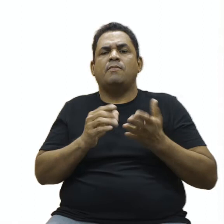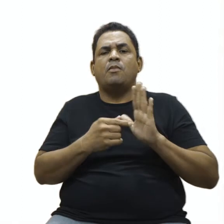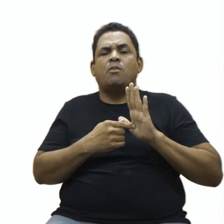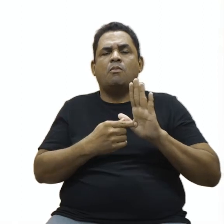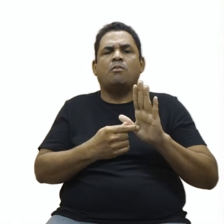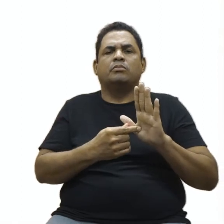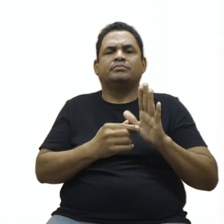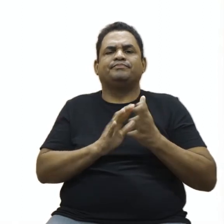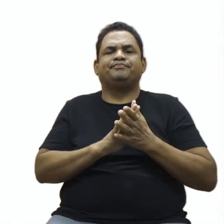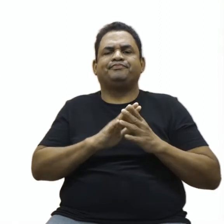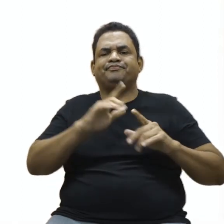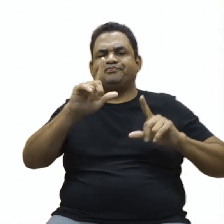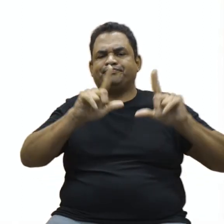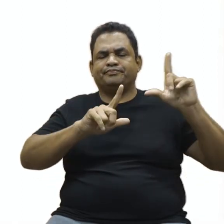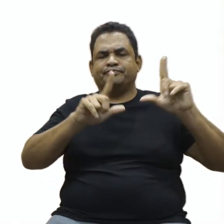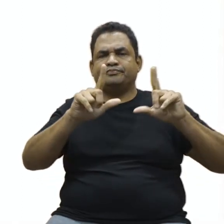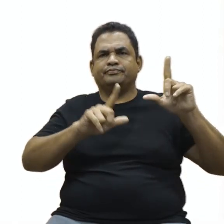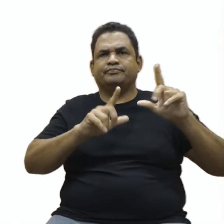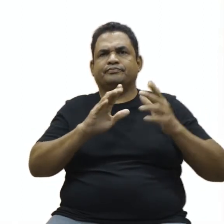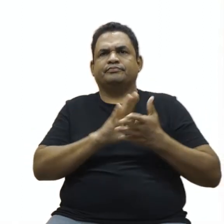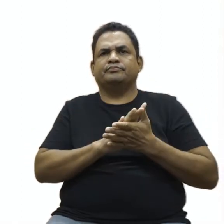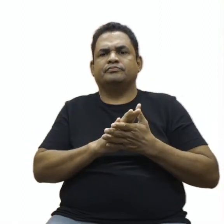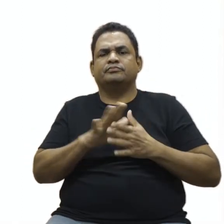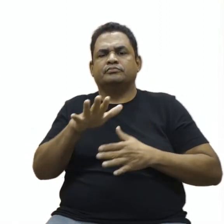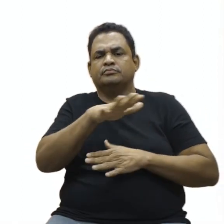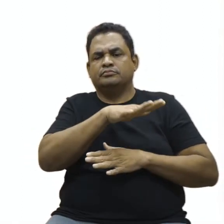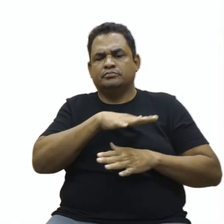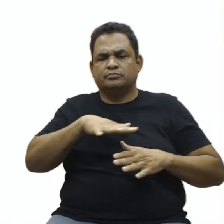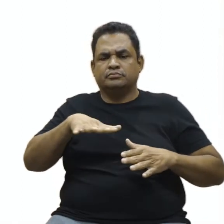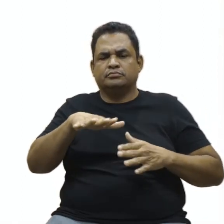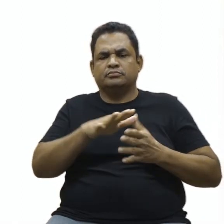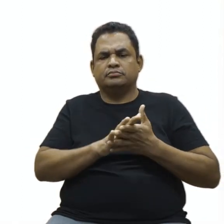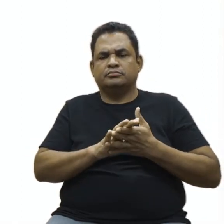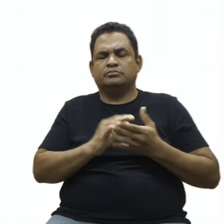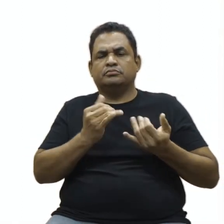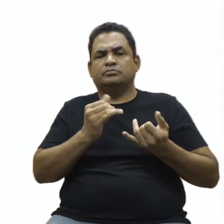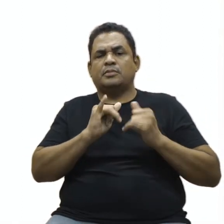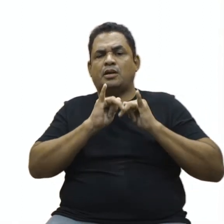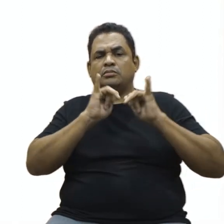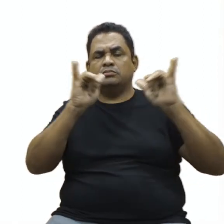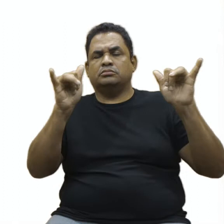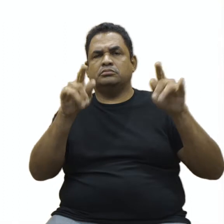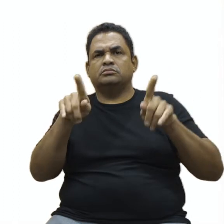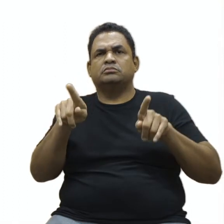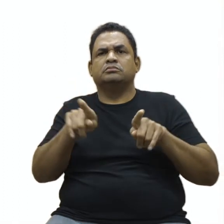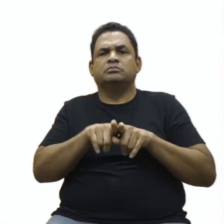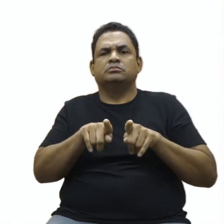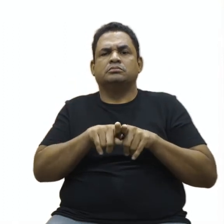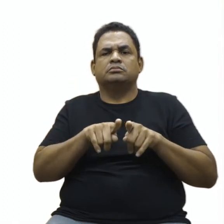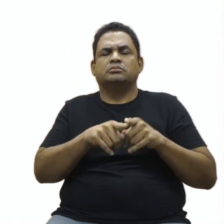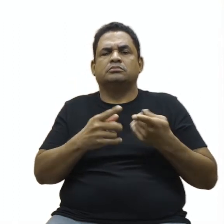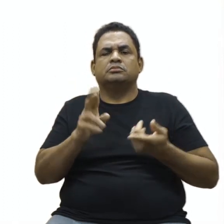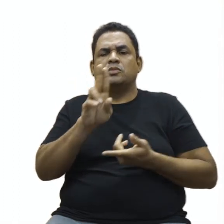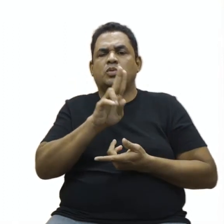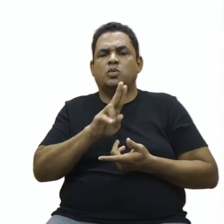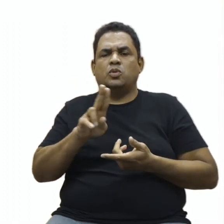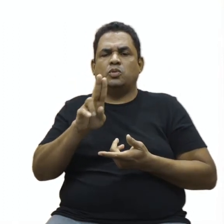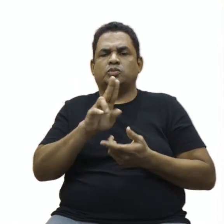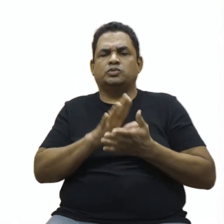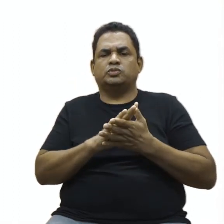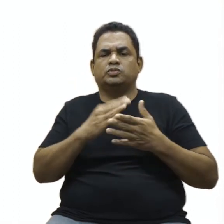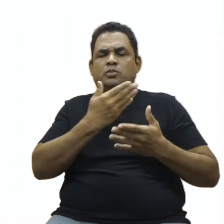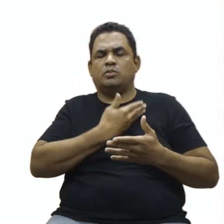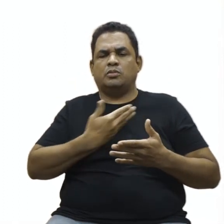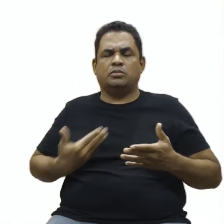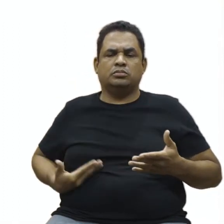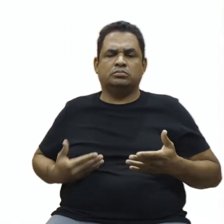que a TV, especialmente como espaço de ação da imprensa, tornou-se também veículo de utilidade pública. a favor